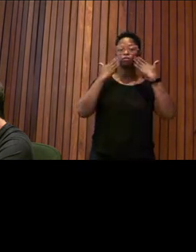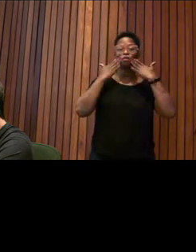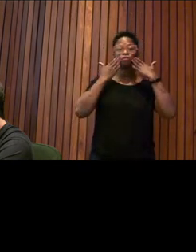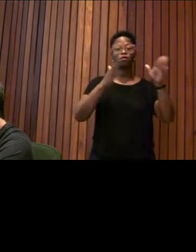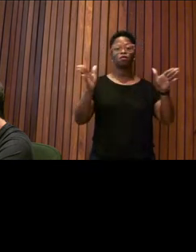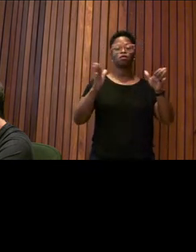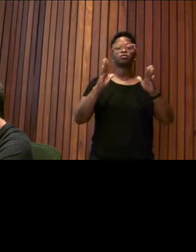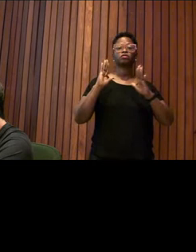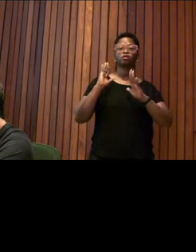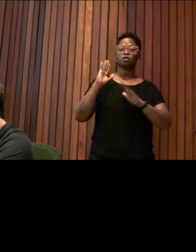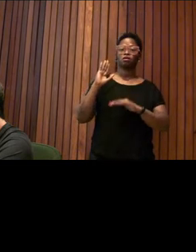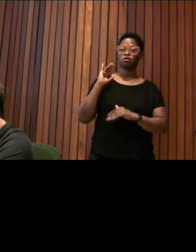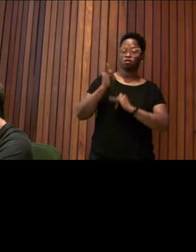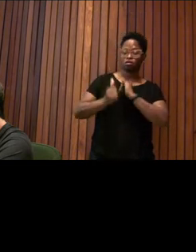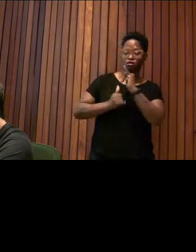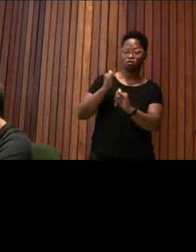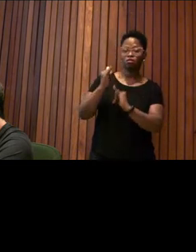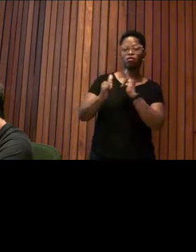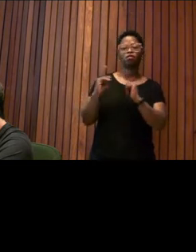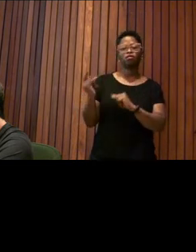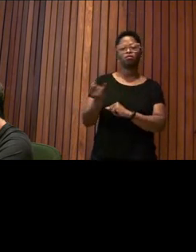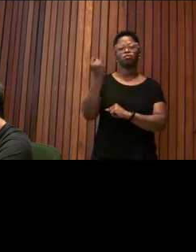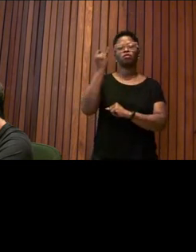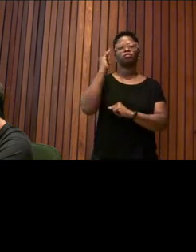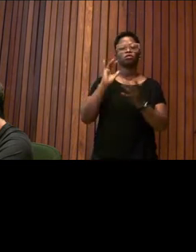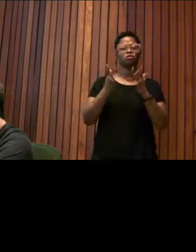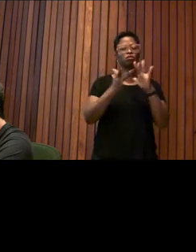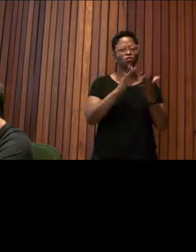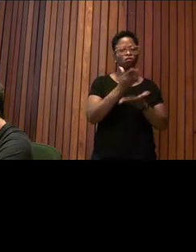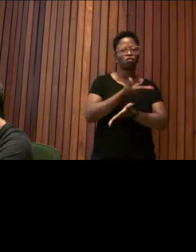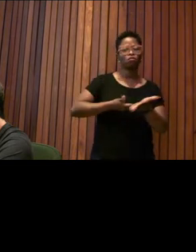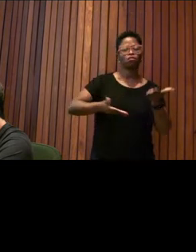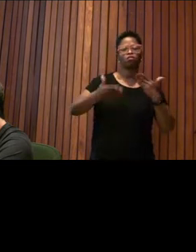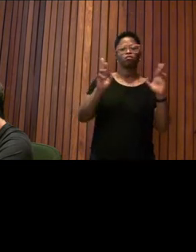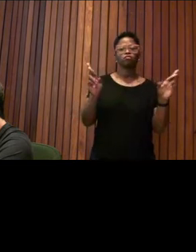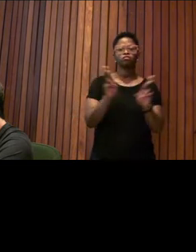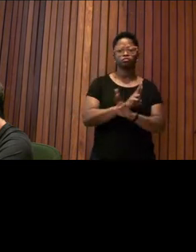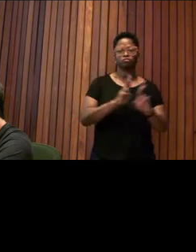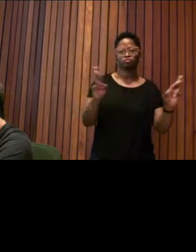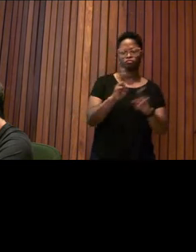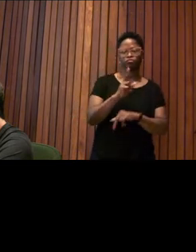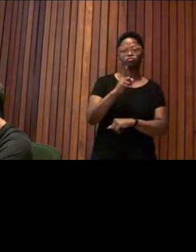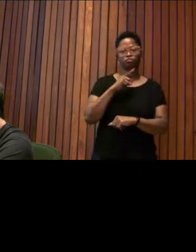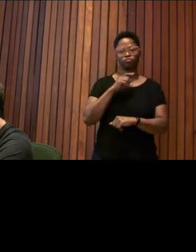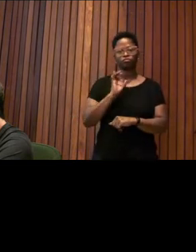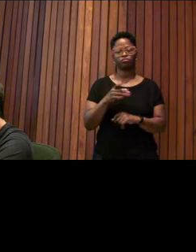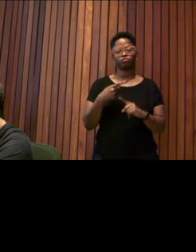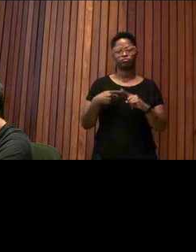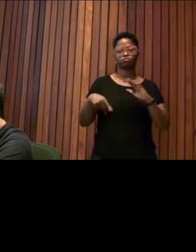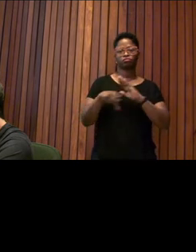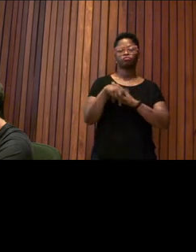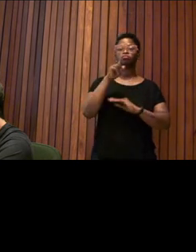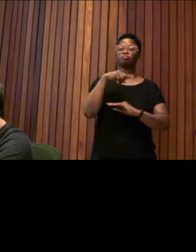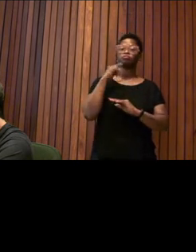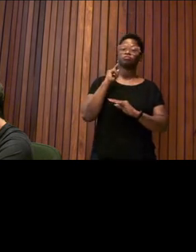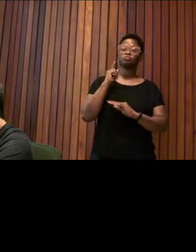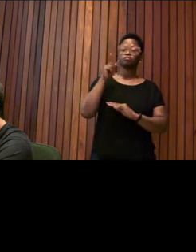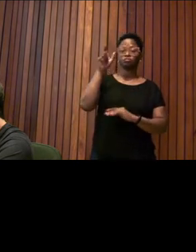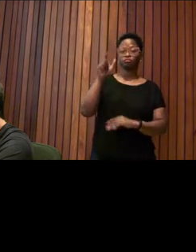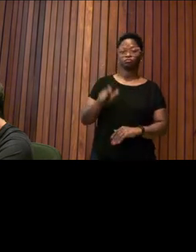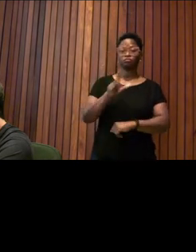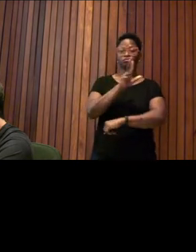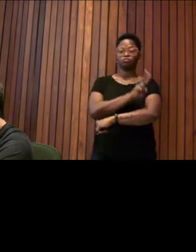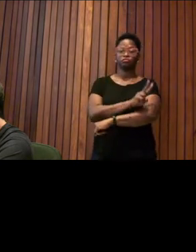essas histórias, né? A importância desses contatos, dessas relações, né? Enfim, a história da Vila